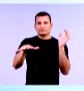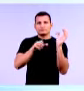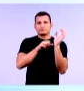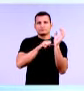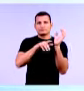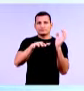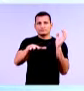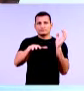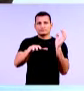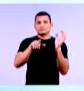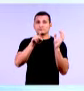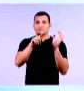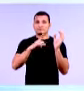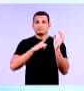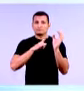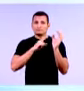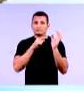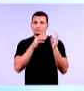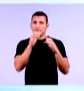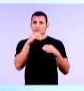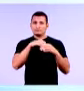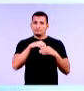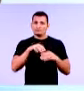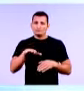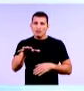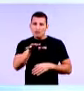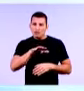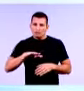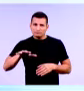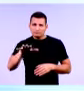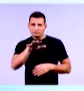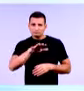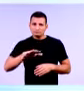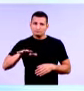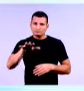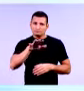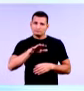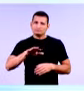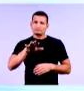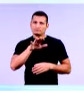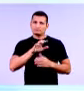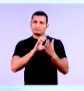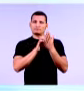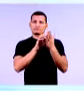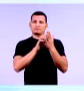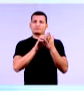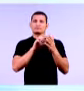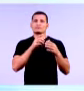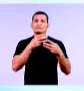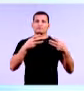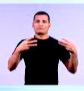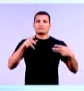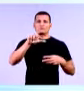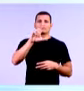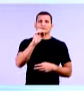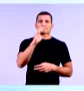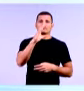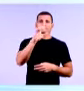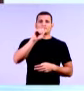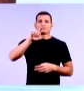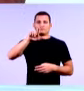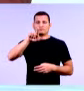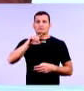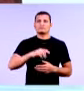transmissão dentro de uma área circunscrita, dentro de uma área, o que caracteriza exatamente a rede local. Então,